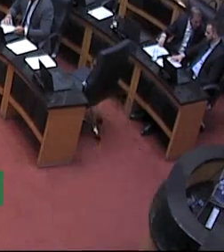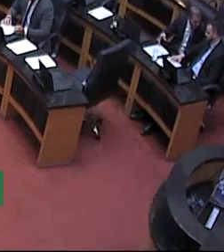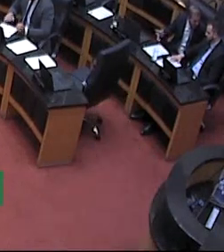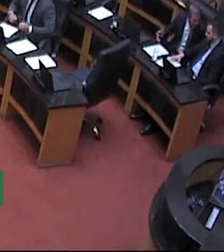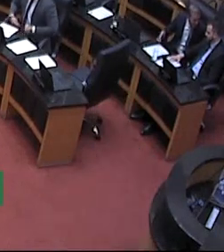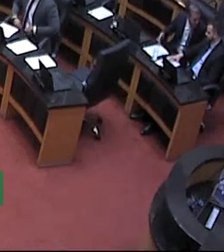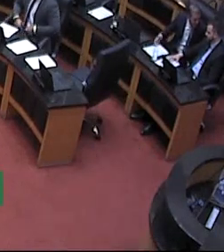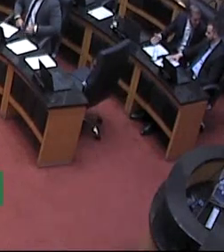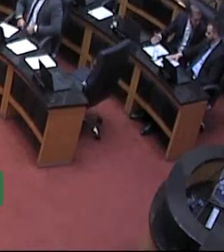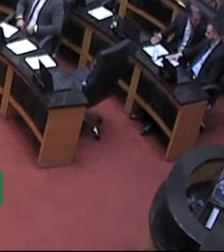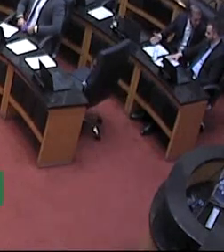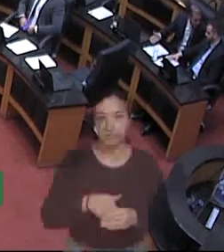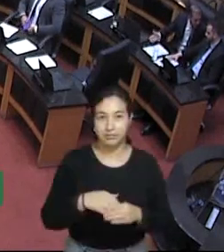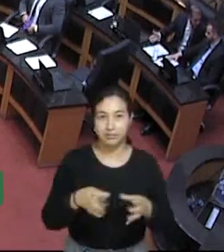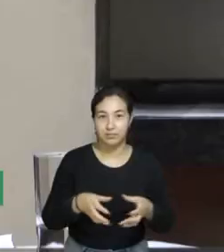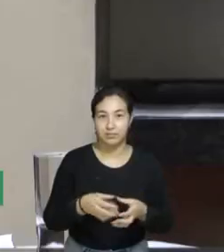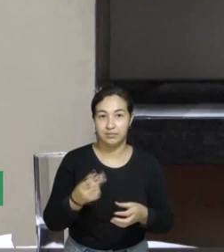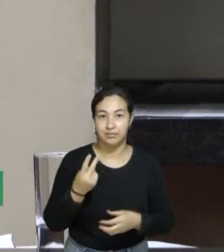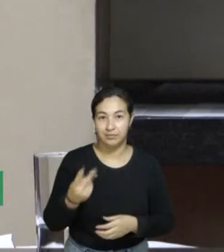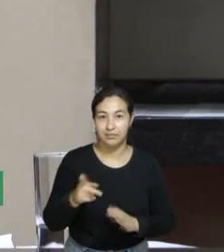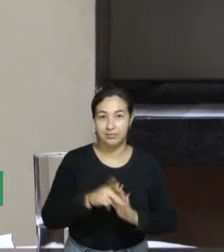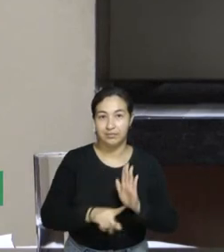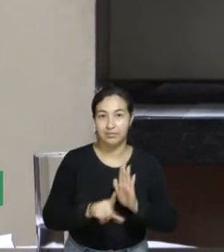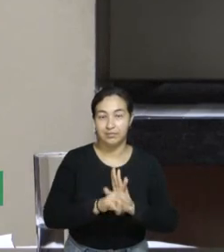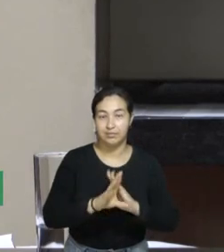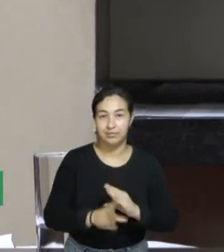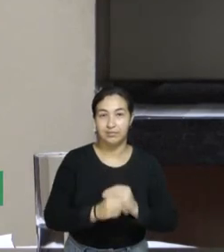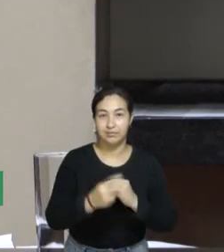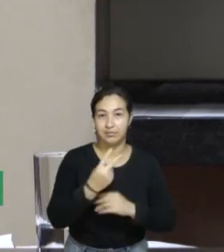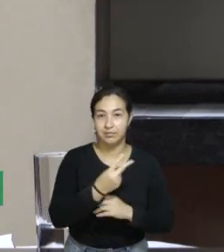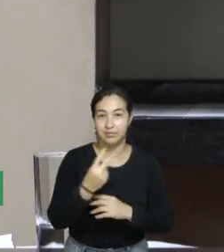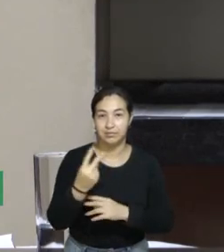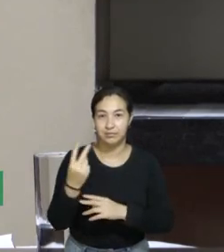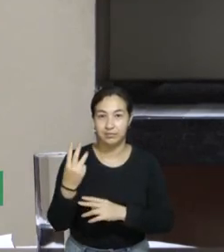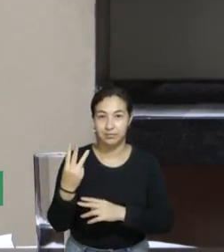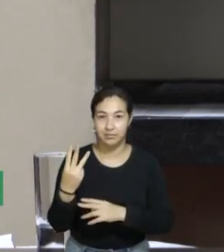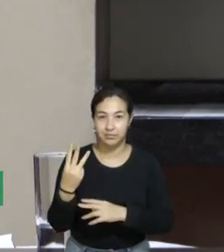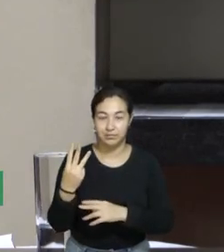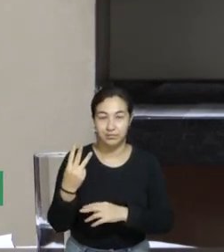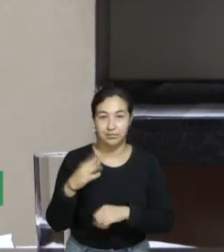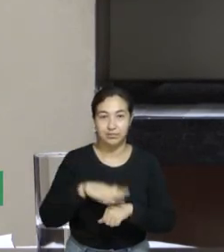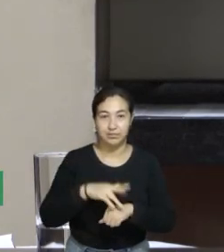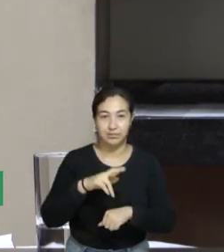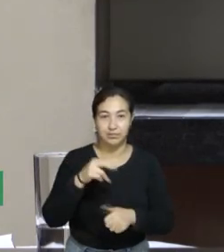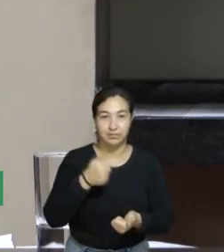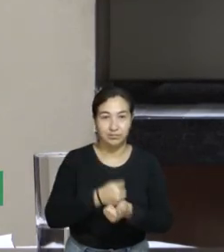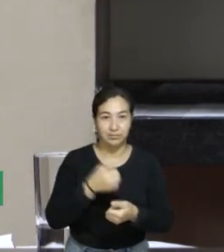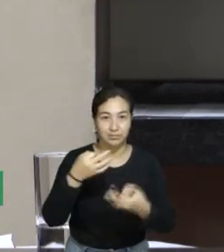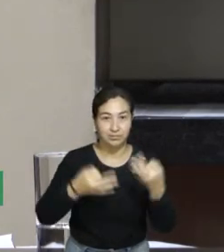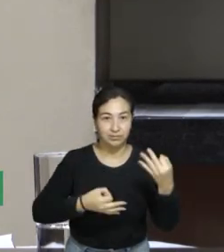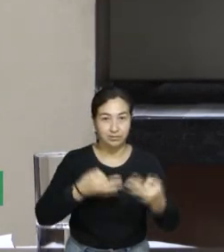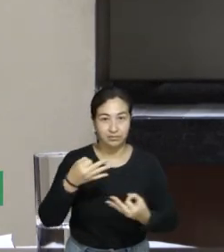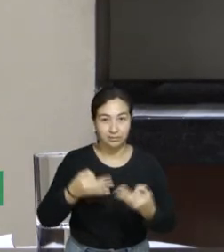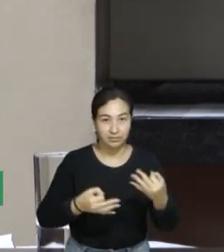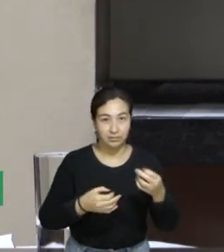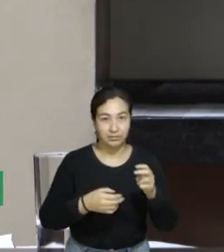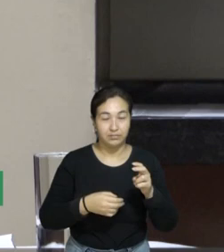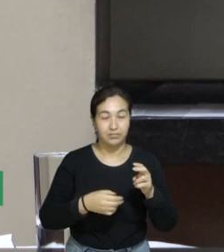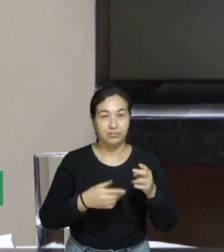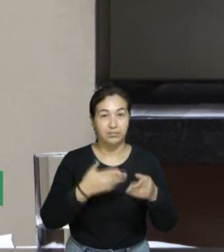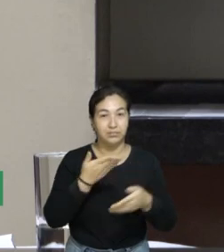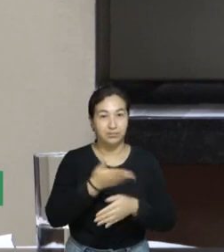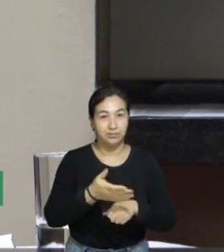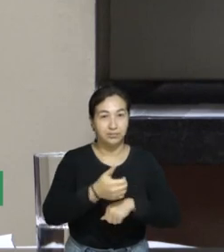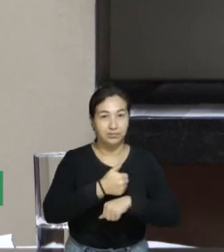Em votação em segundo turno, projeto de lei complementar 2/2023, autor Tribunal de Justiça do Estado, transforma cargos do quadro da magistratura do